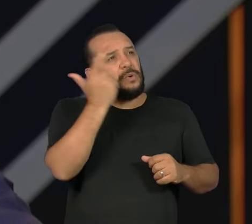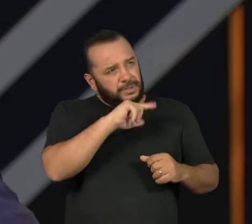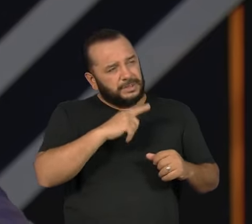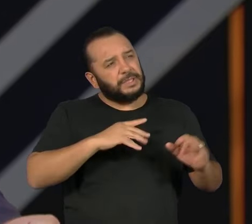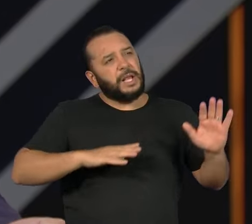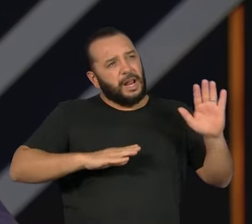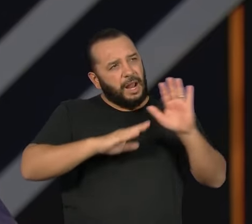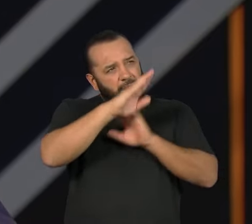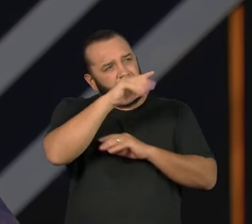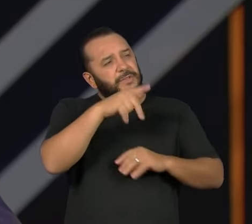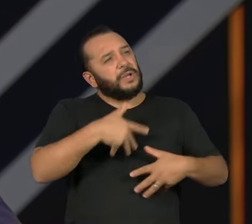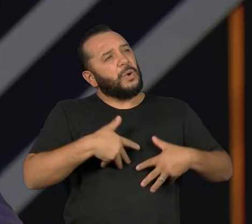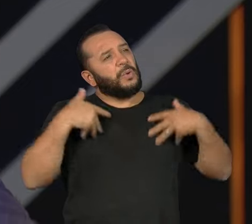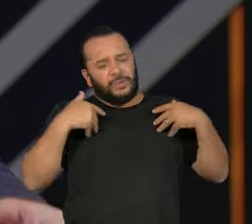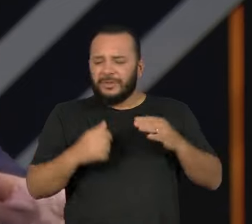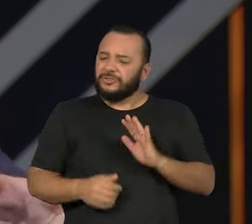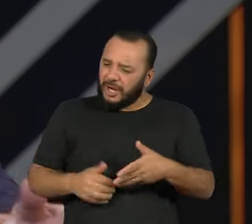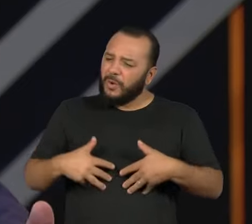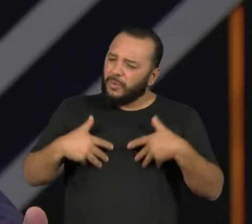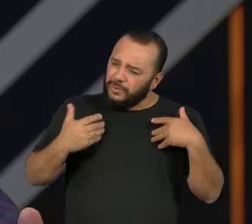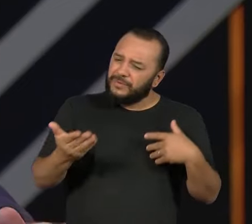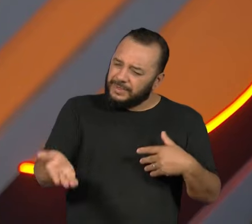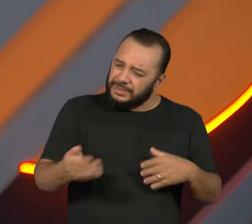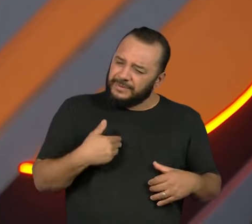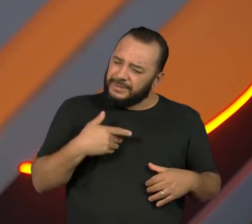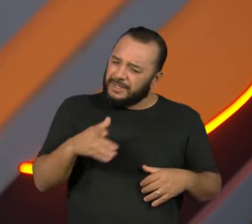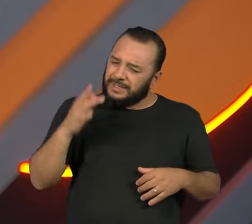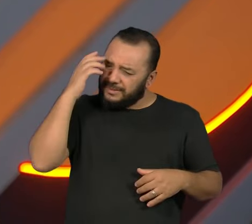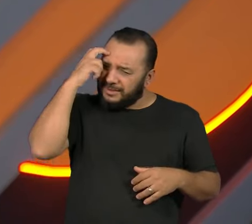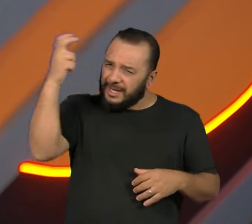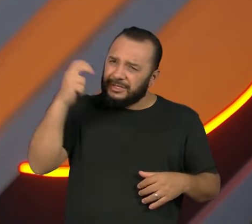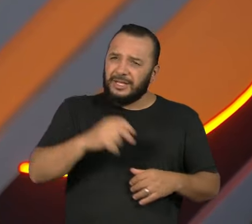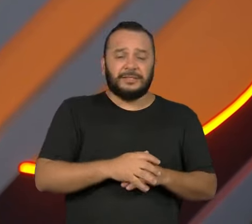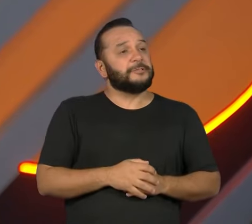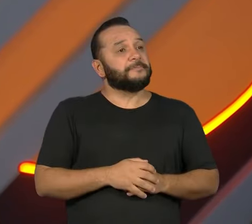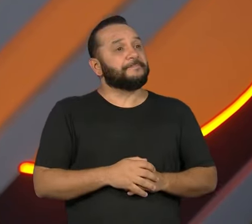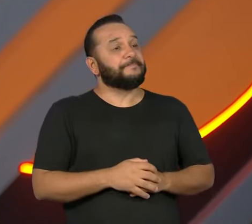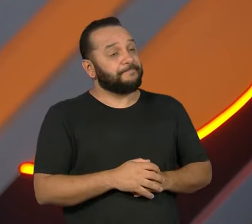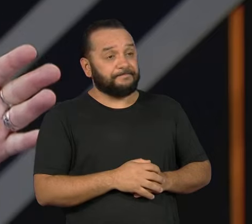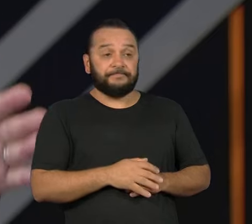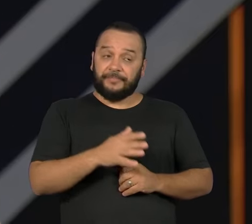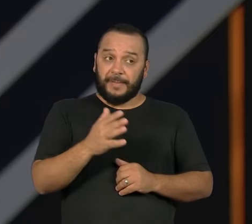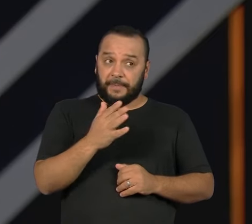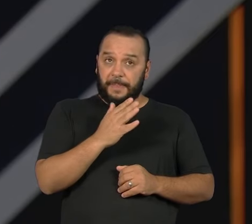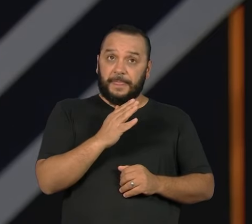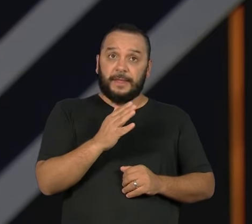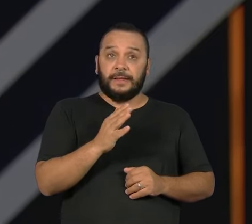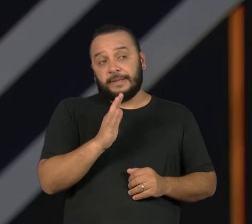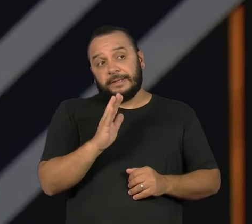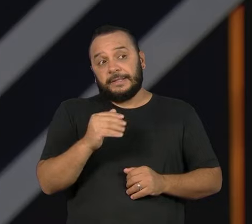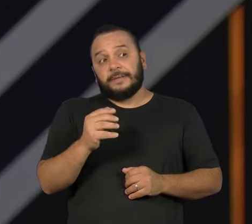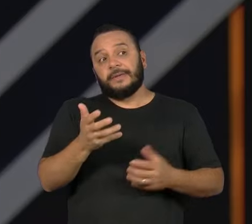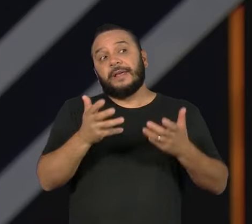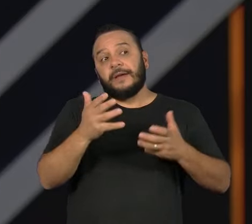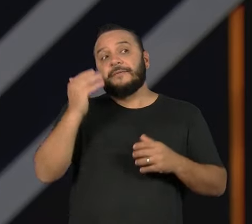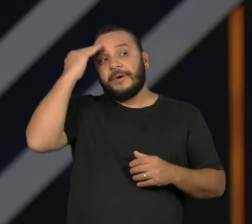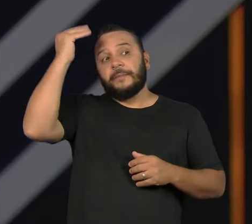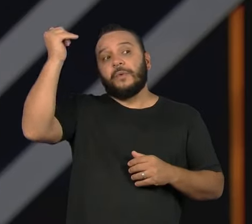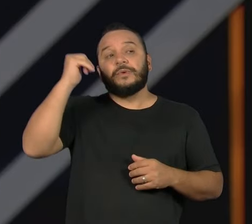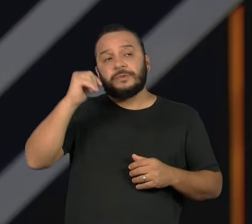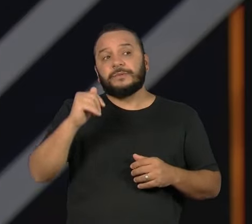muito famosa, a senhora vai ter orgulho. Não, eu já tenho orgulho de você, você é uma querida. Eu falei, não, mas... E qual que era a minha... O que era ser famoso para mim,